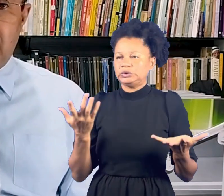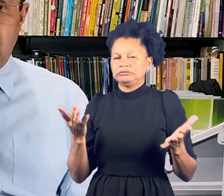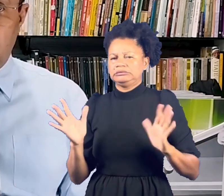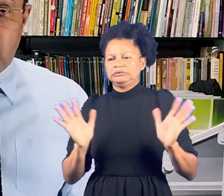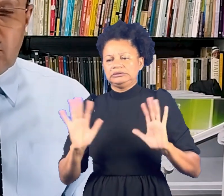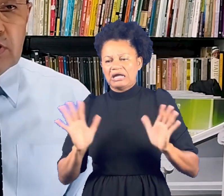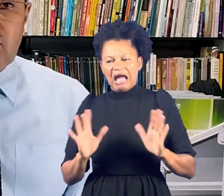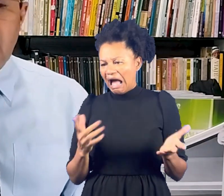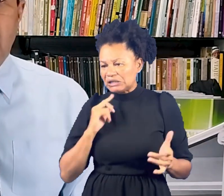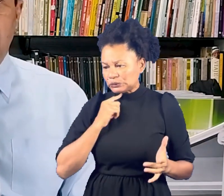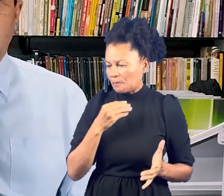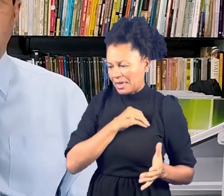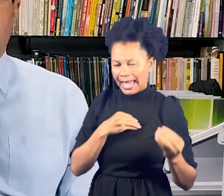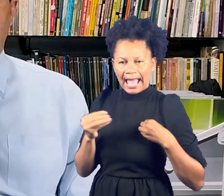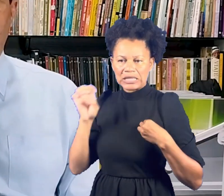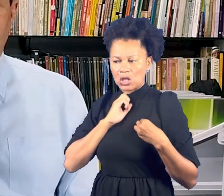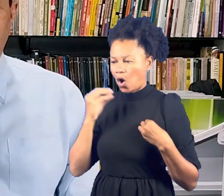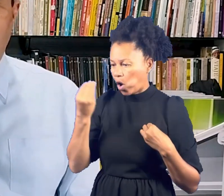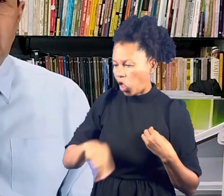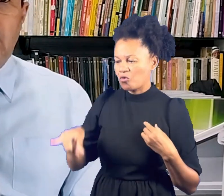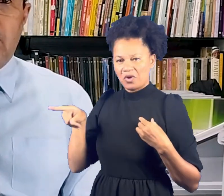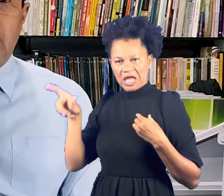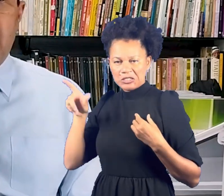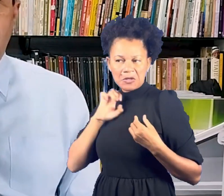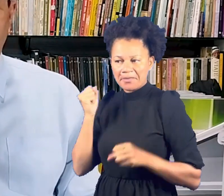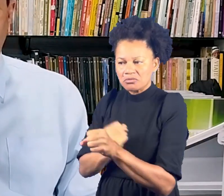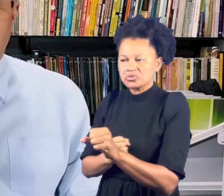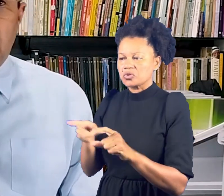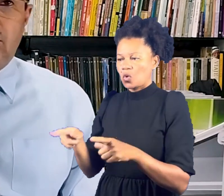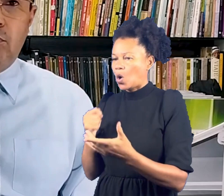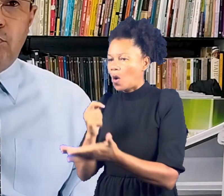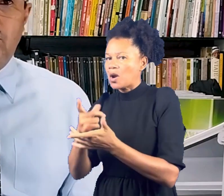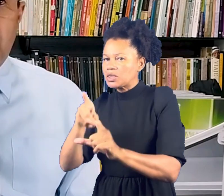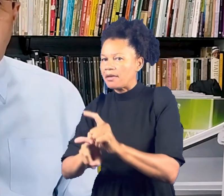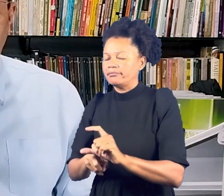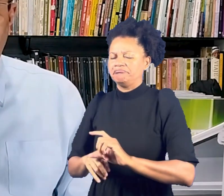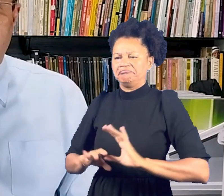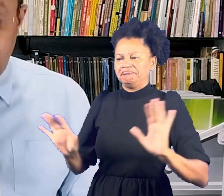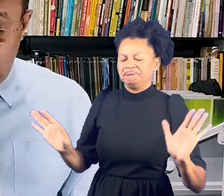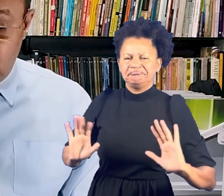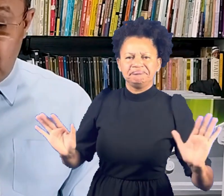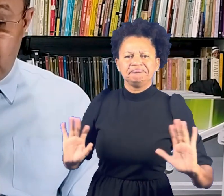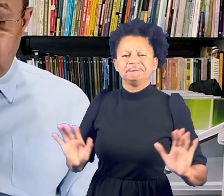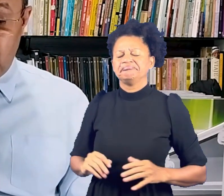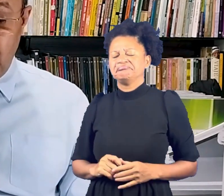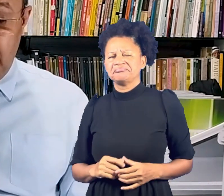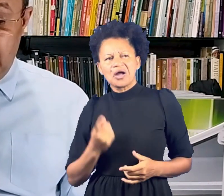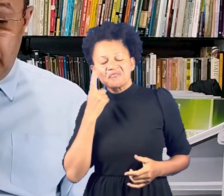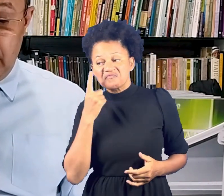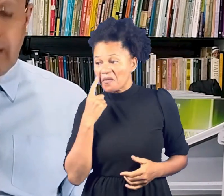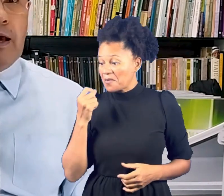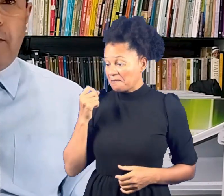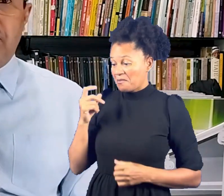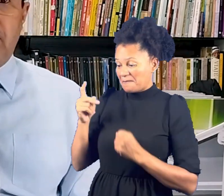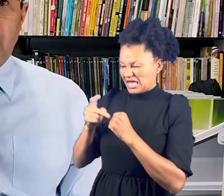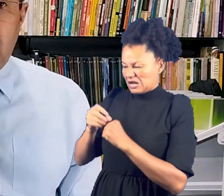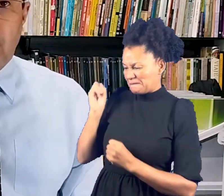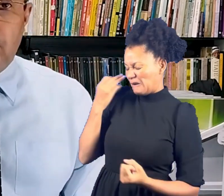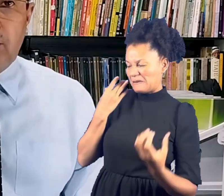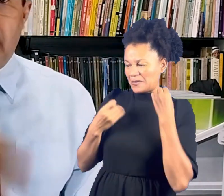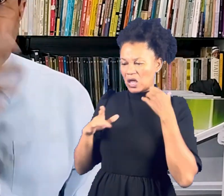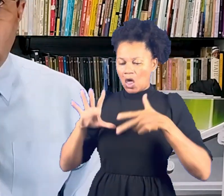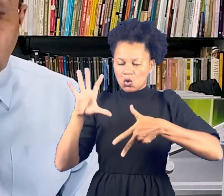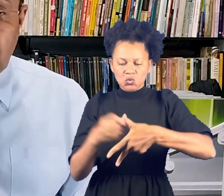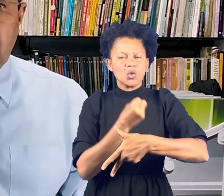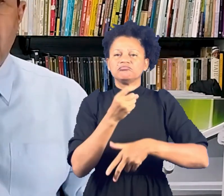manchas, para que as pessoas dissessem, vamos apedrejar porque ele roubou, porque ele matou, porque ele comprou e não pagou, vamos